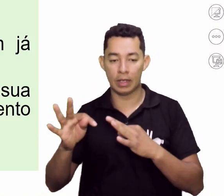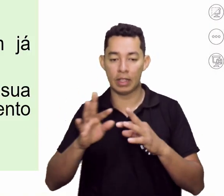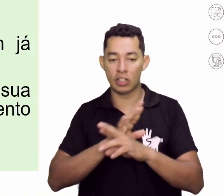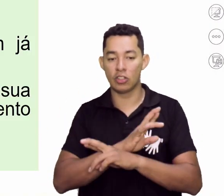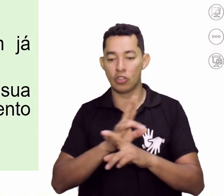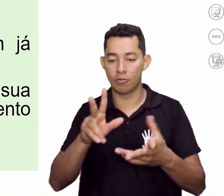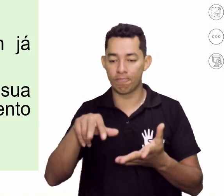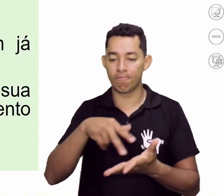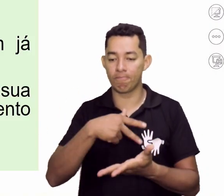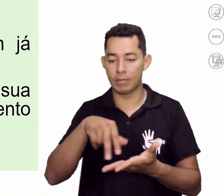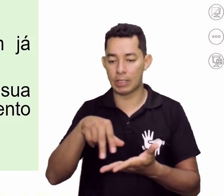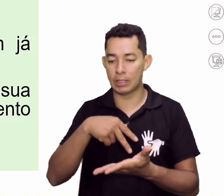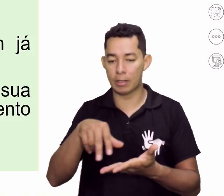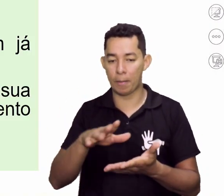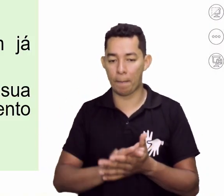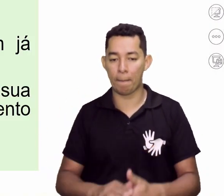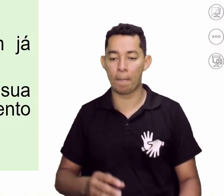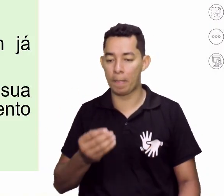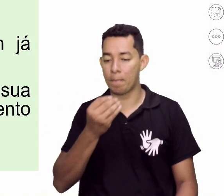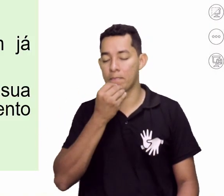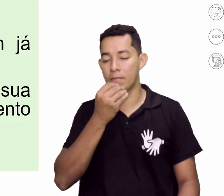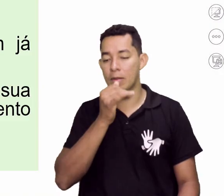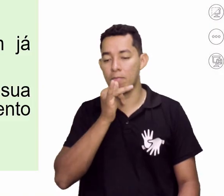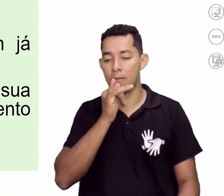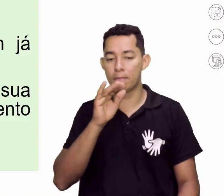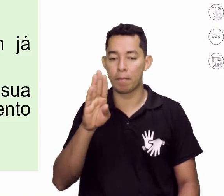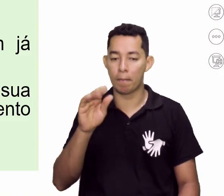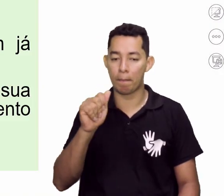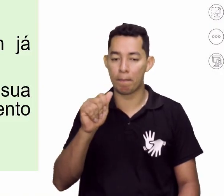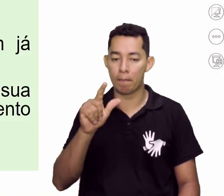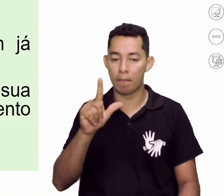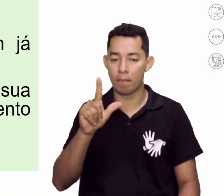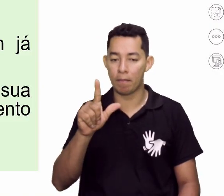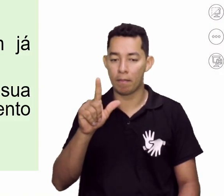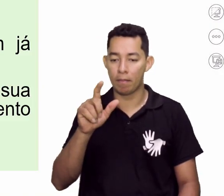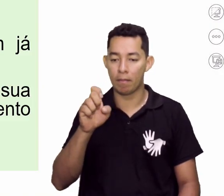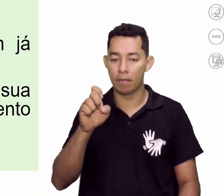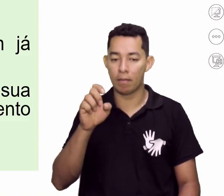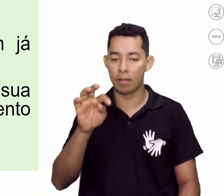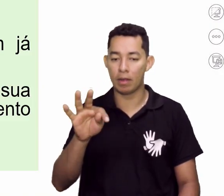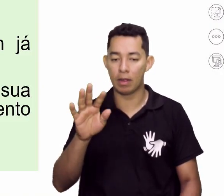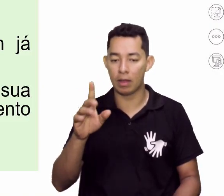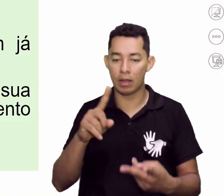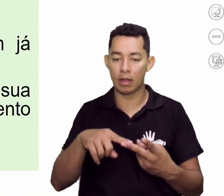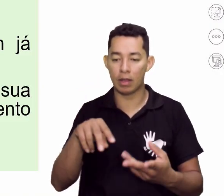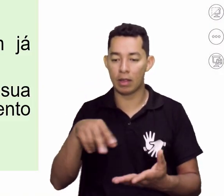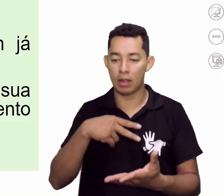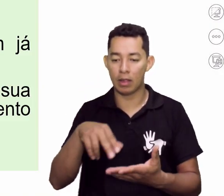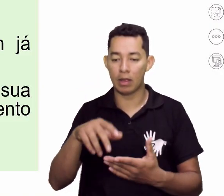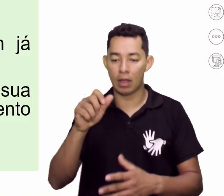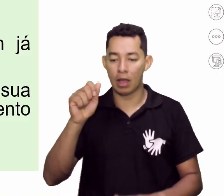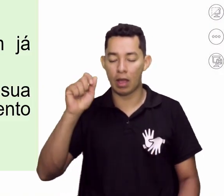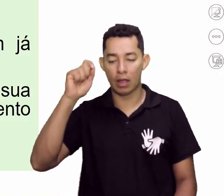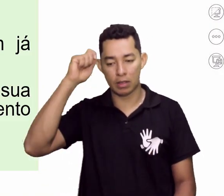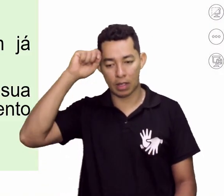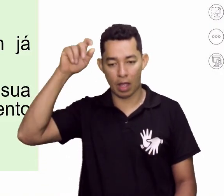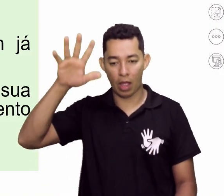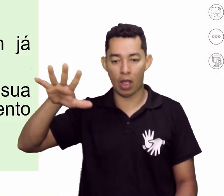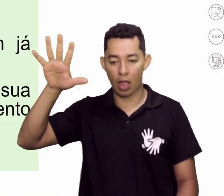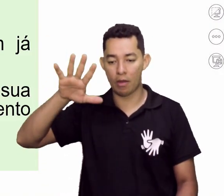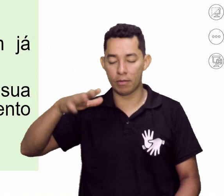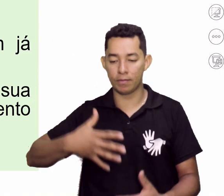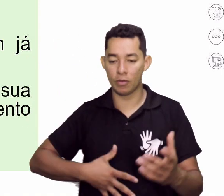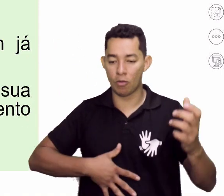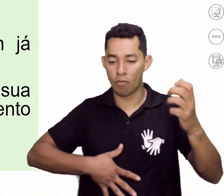de diferentes tipos de dança. Você tem esse tipo de dança aqui, que é o balé, tem a dança afro, tem o